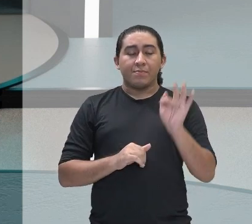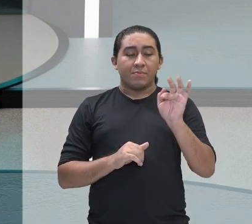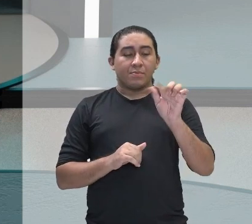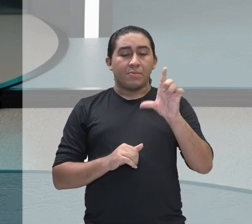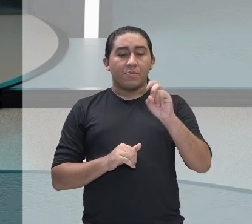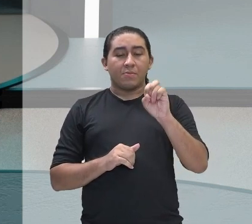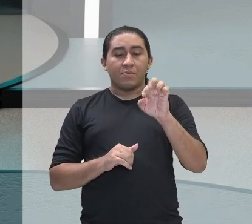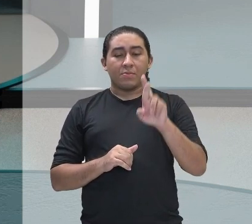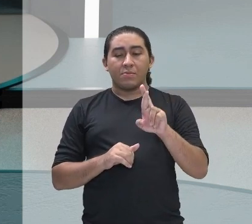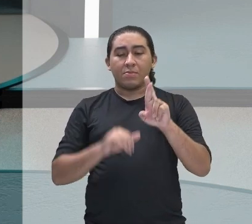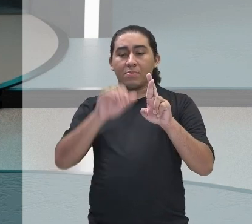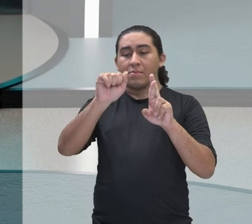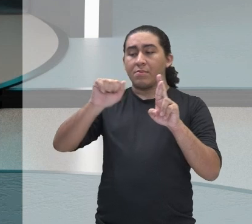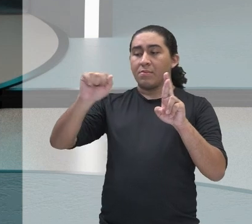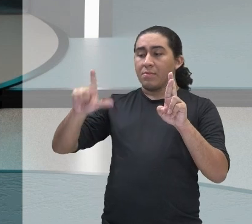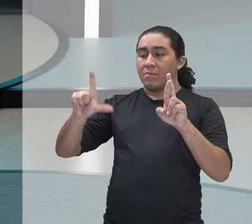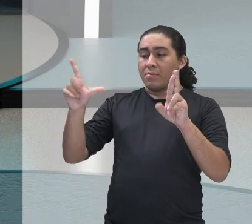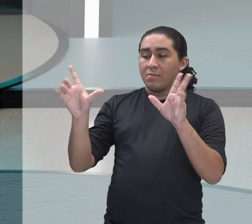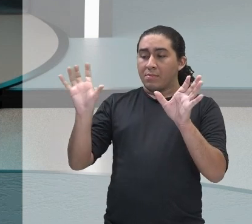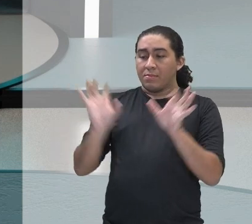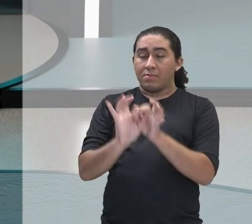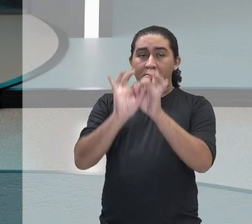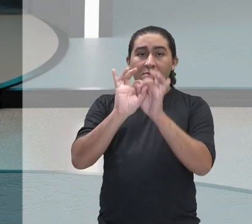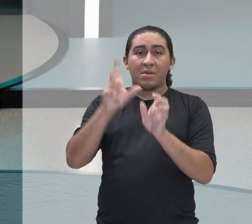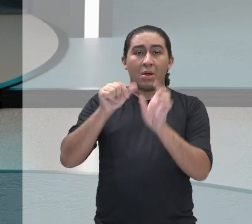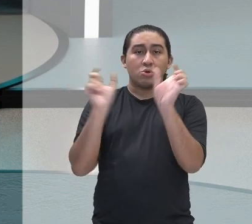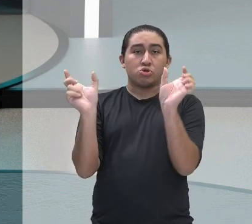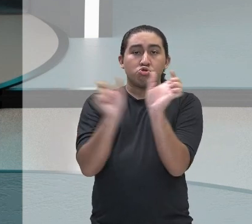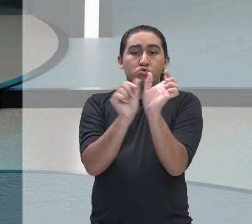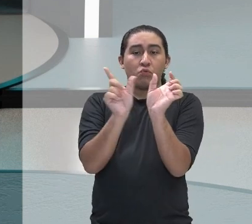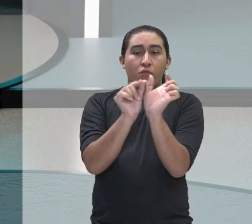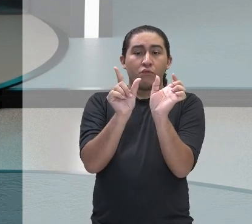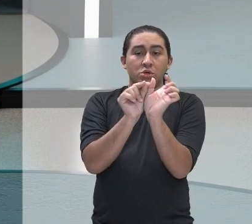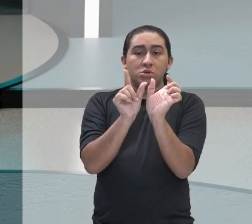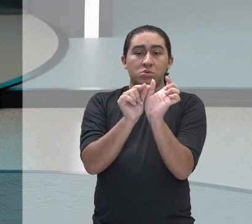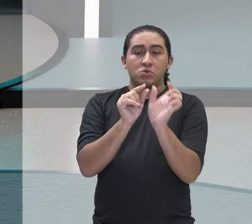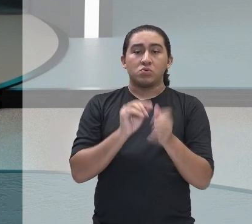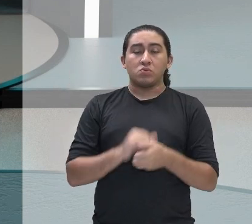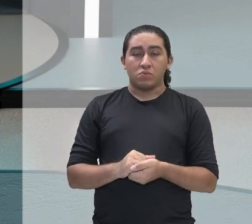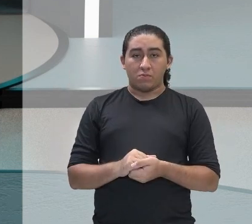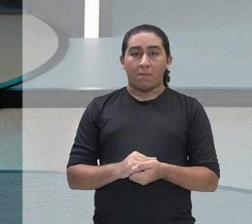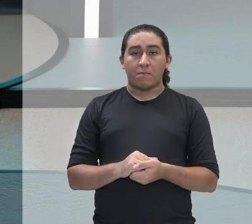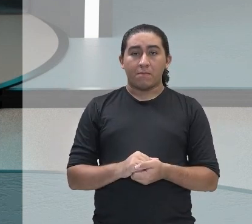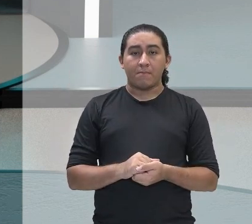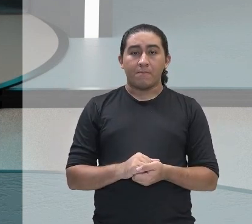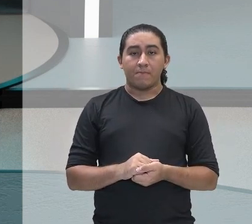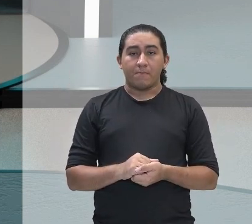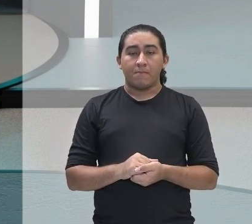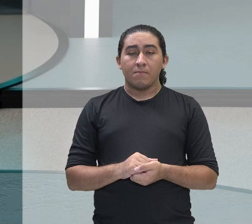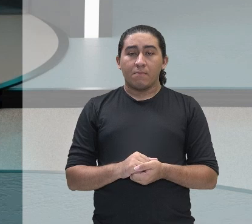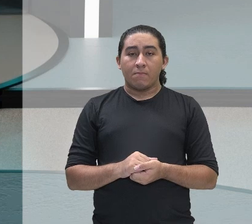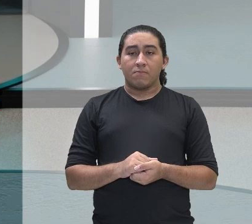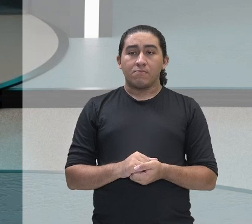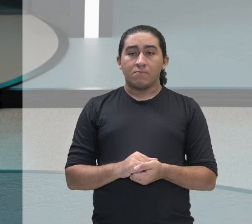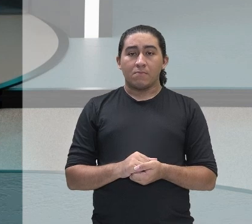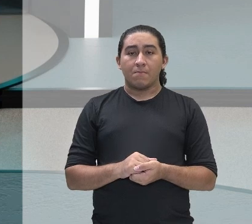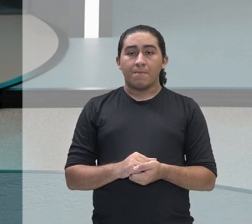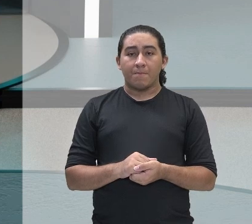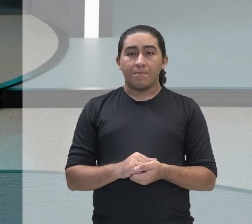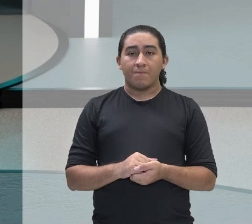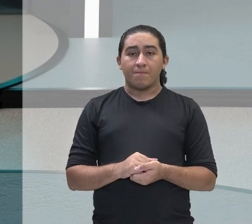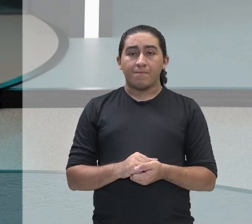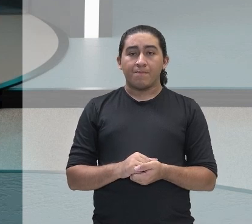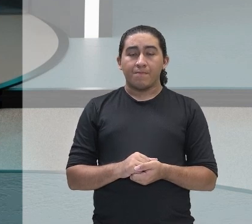floral, por sufixação. Olha, nós pegamos o sufixo, que é o pedacinho que vem